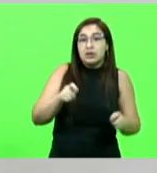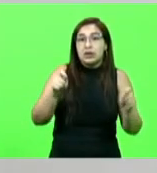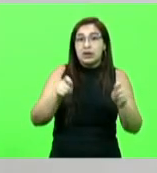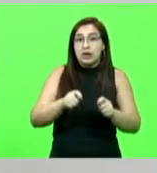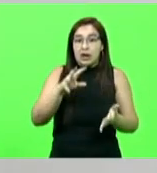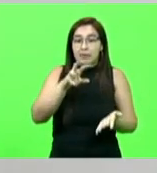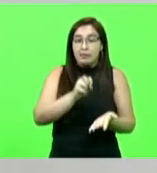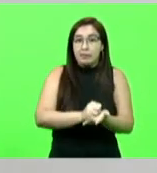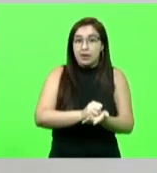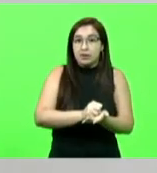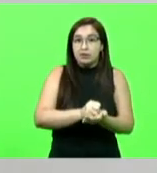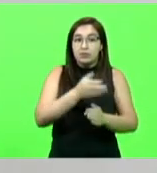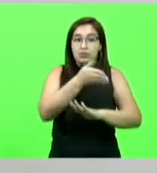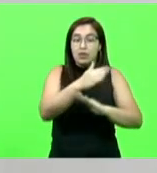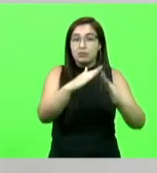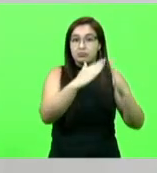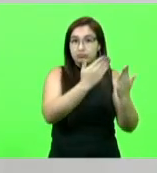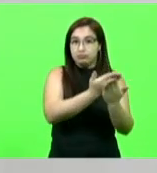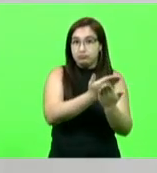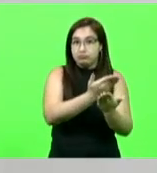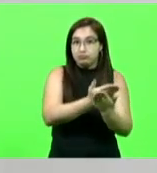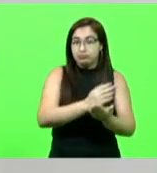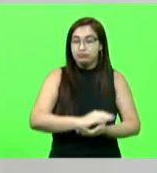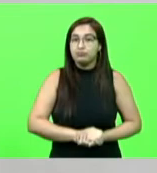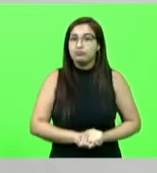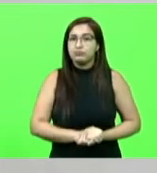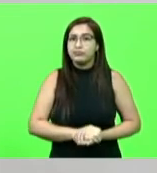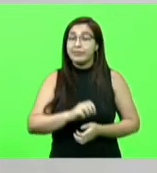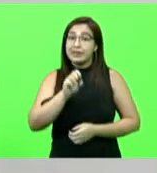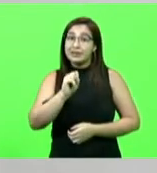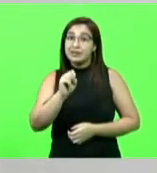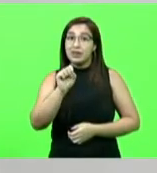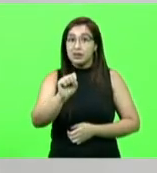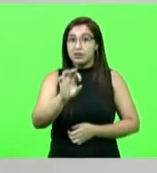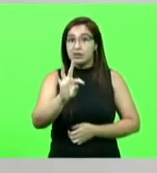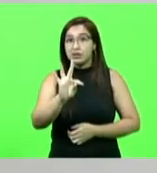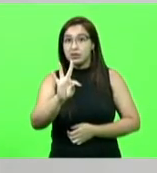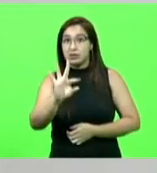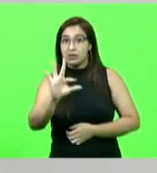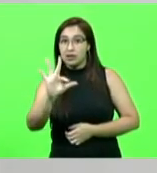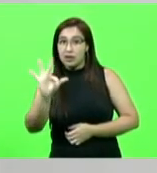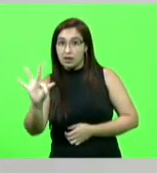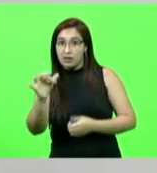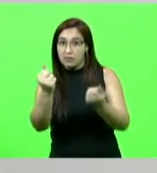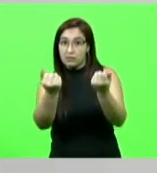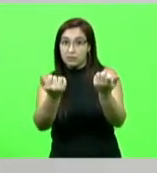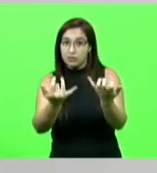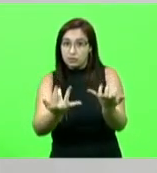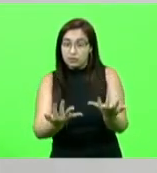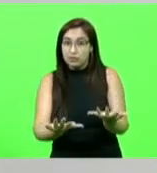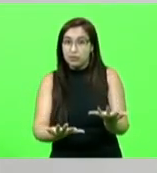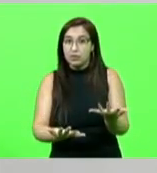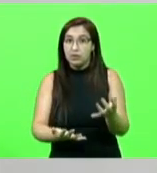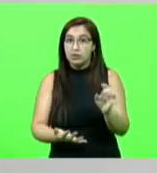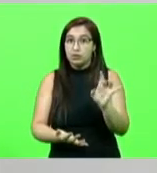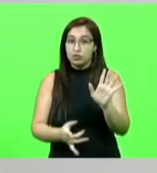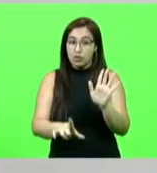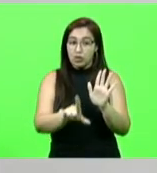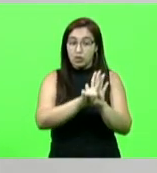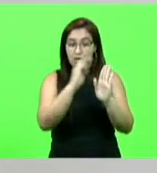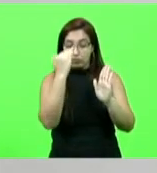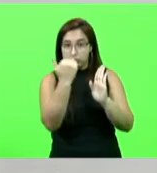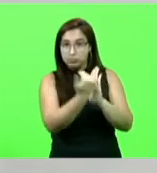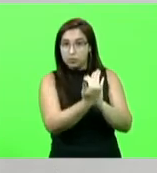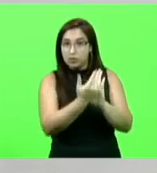aula. Se o Supremo Tribunal Federal diz que só tem validade em força de lei,